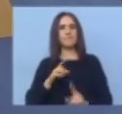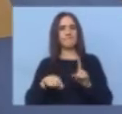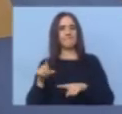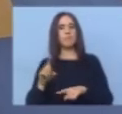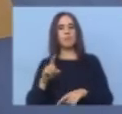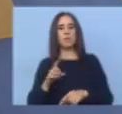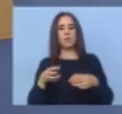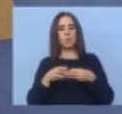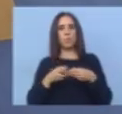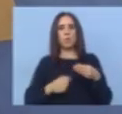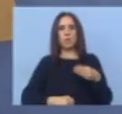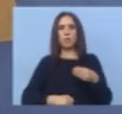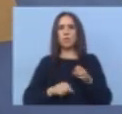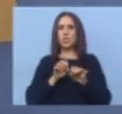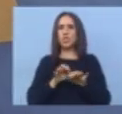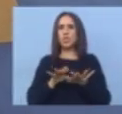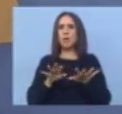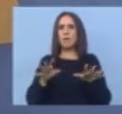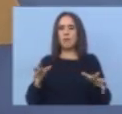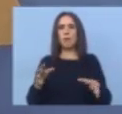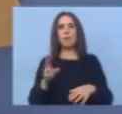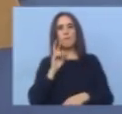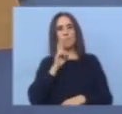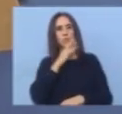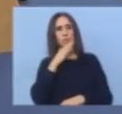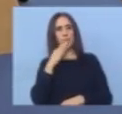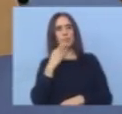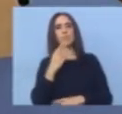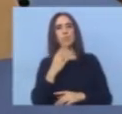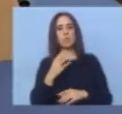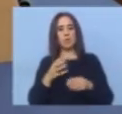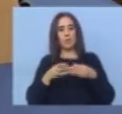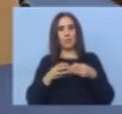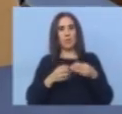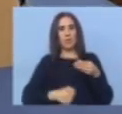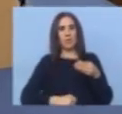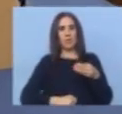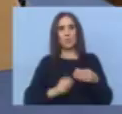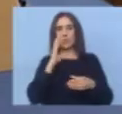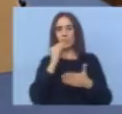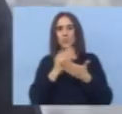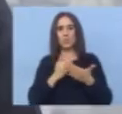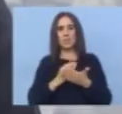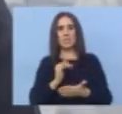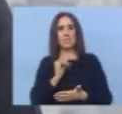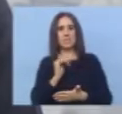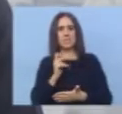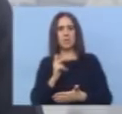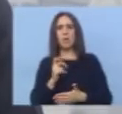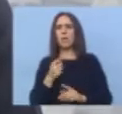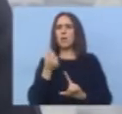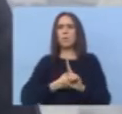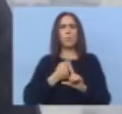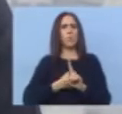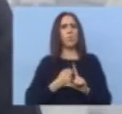católico já começa a chegar a mais pessoas. E é giro ver também que, por exemplo, quando começou o núcleo católico de estudantes no ISA, foi toda uma luta com